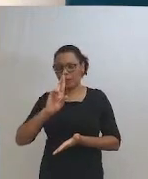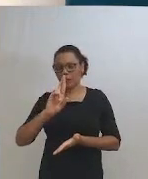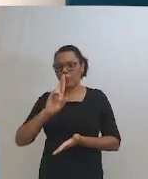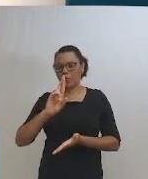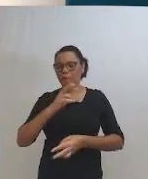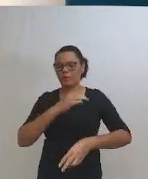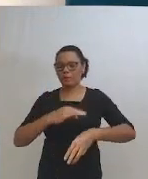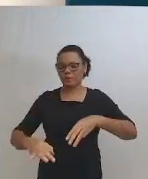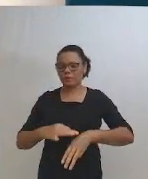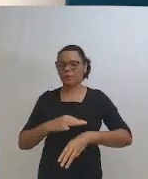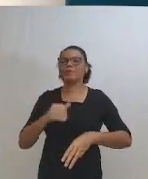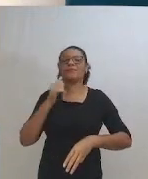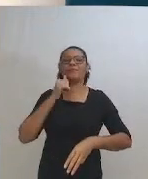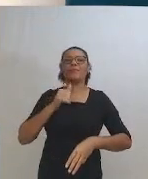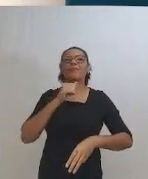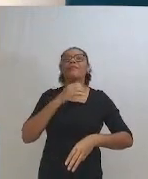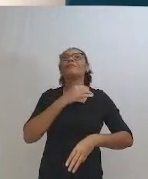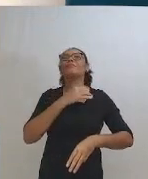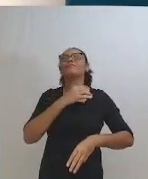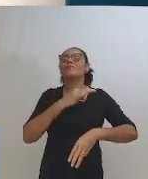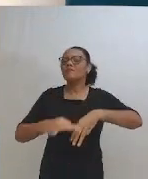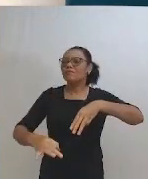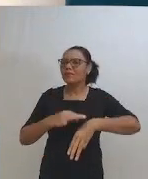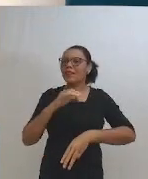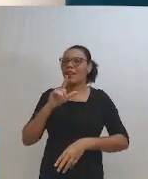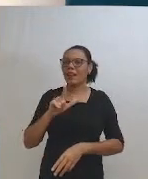o agravo regimental no RESP